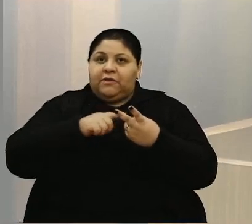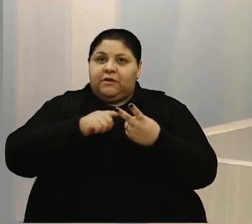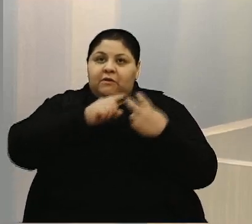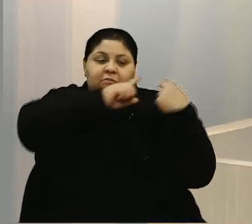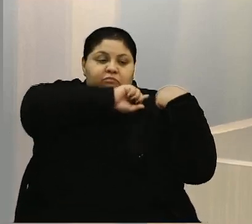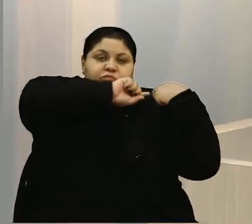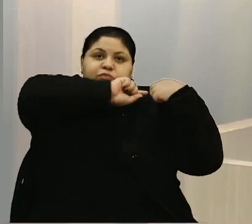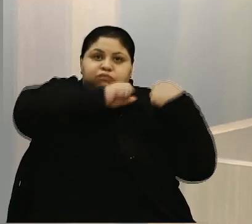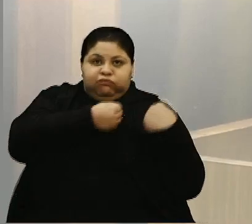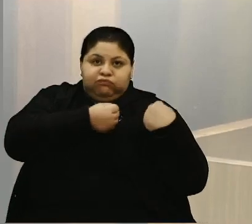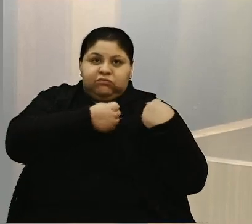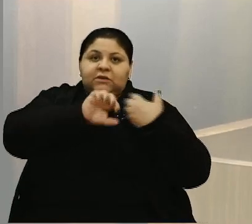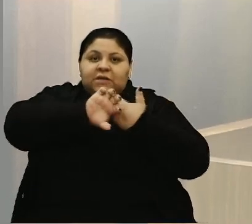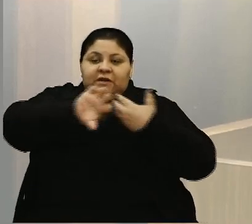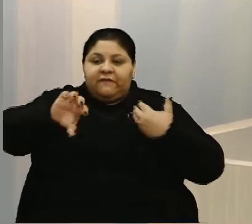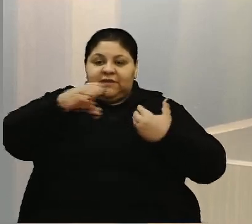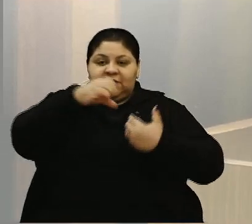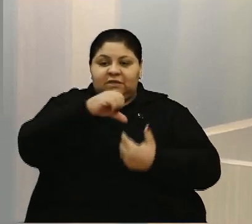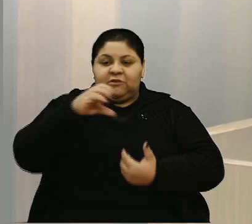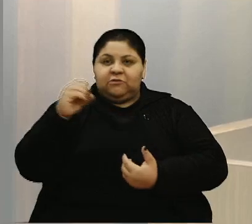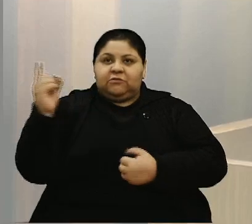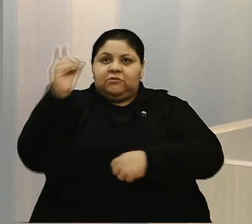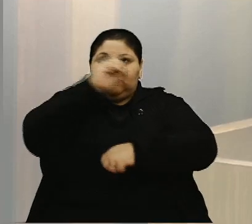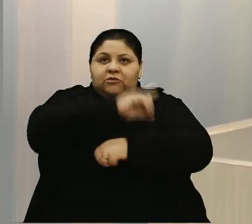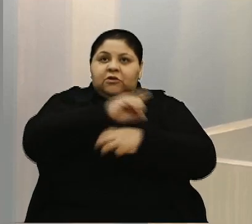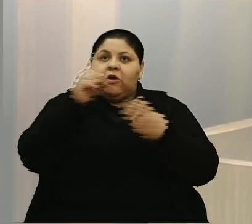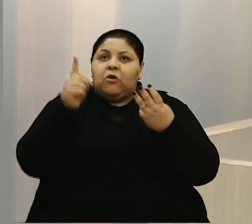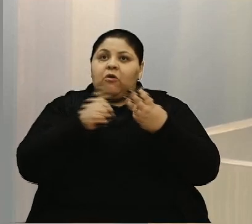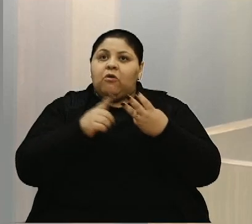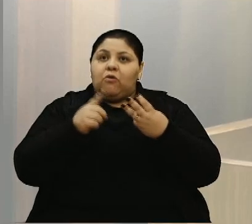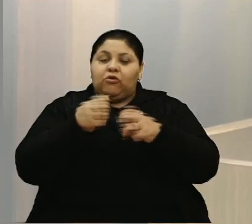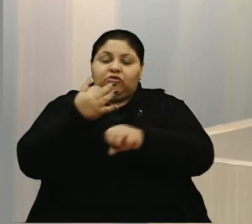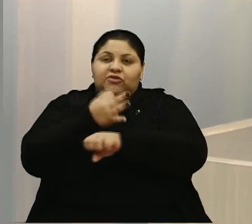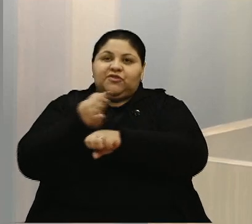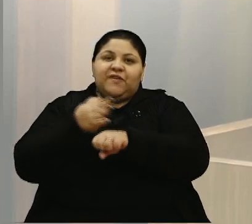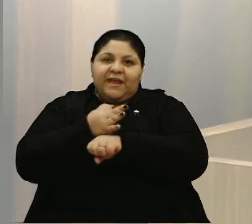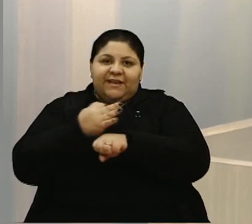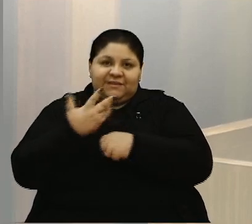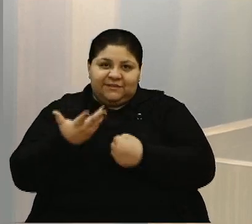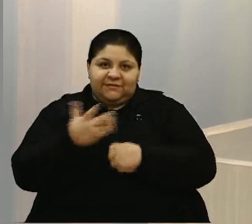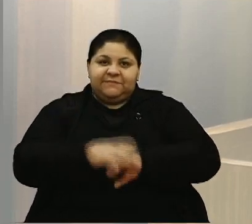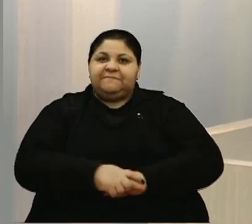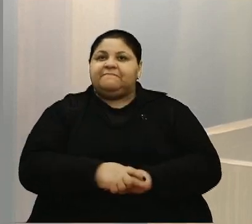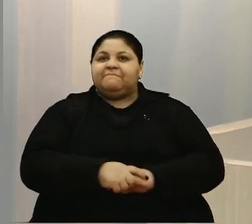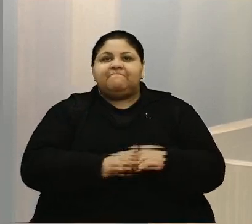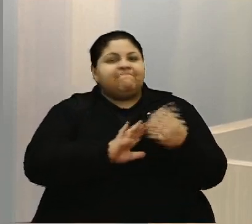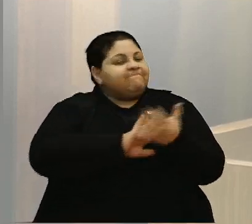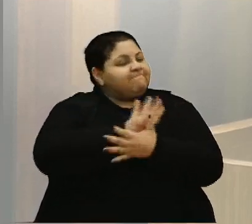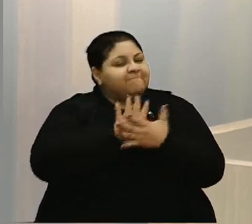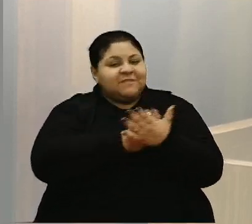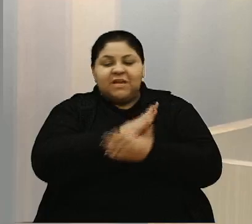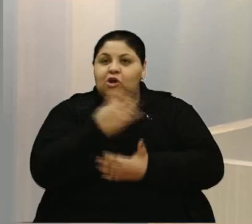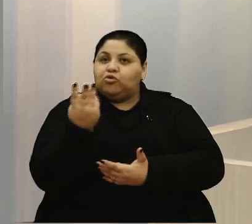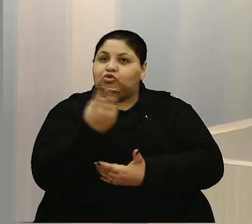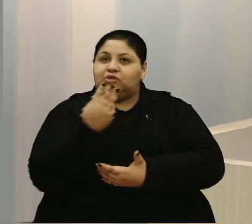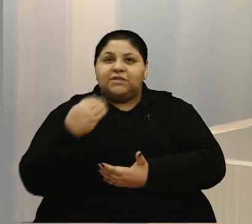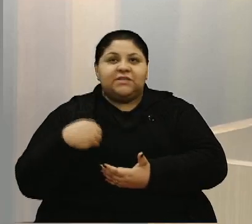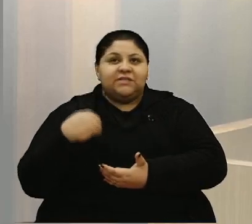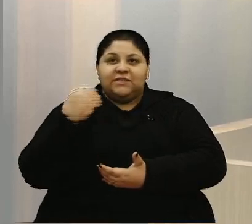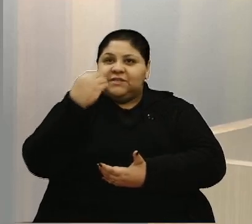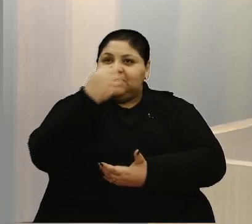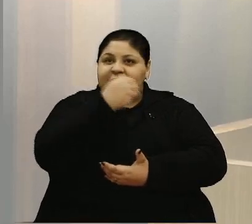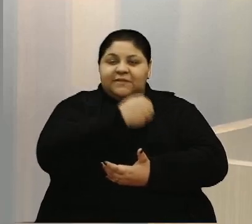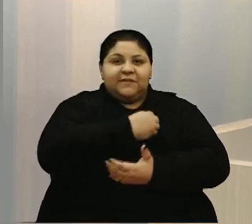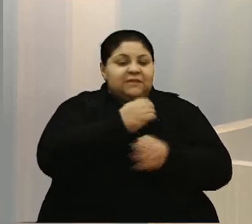ficar afastada por 90 dias, e o outro médico estava de férias. Nenhum dos 3 casos gera